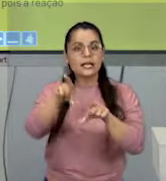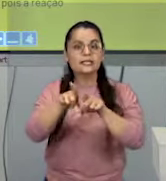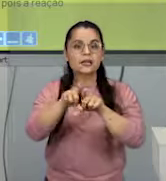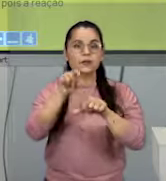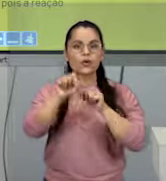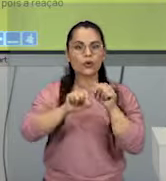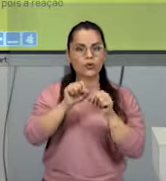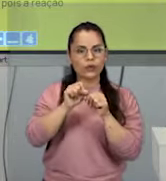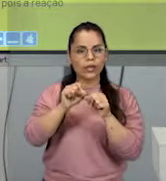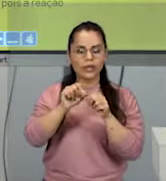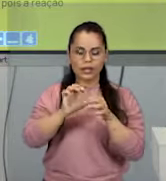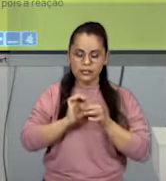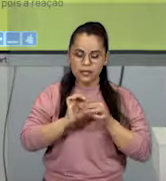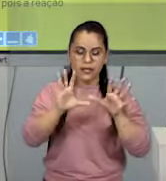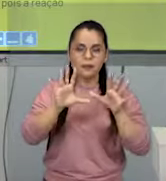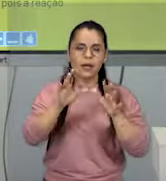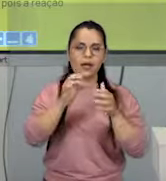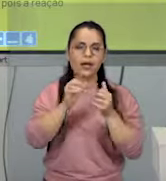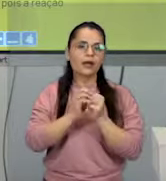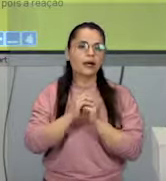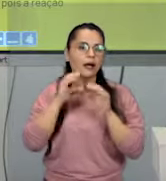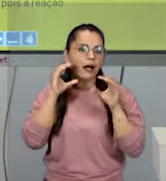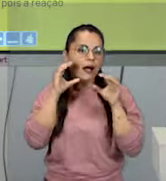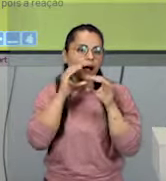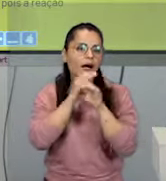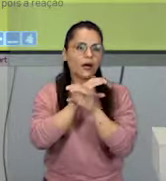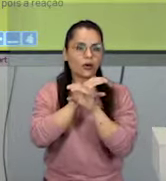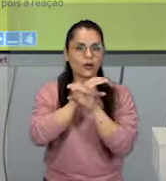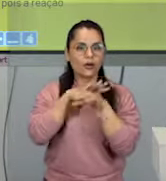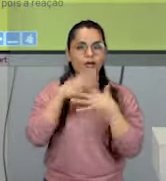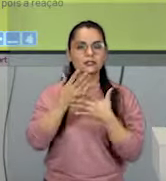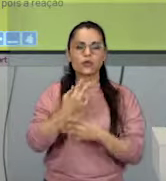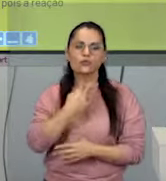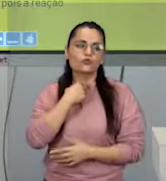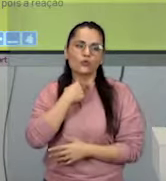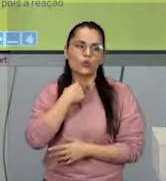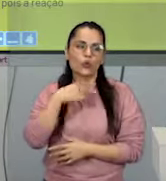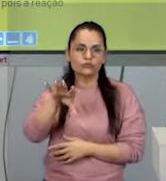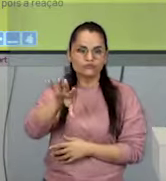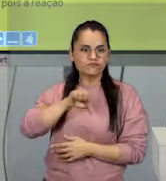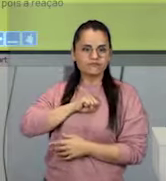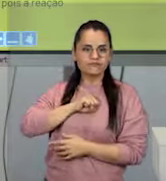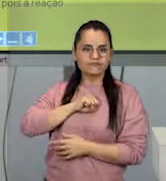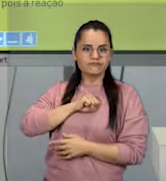que ele libera calor né então ele não pode absorver